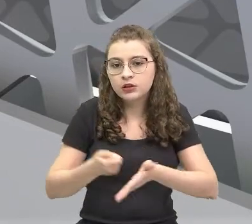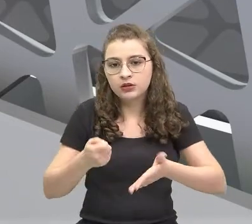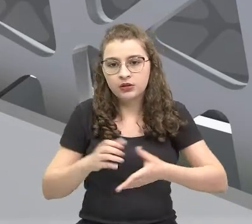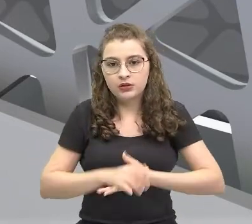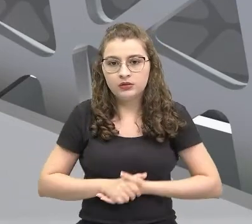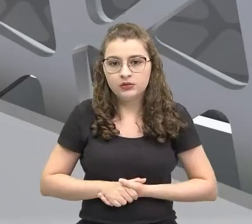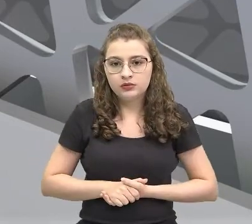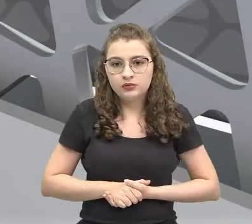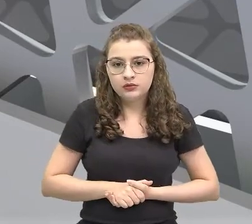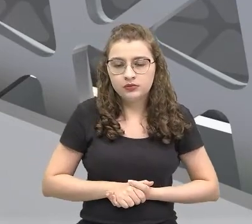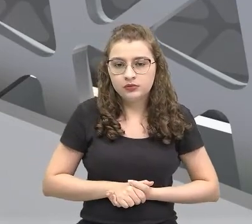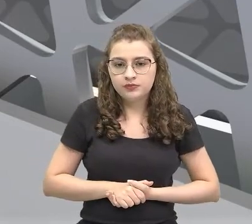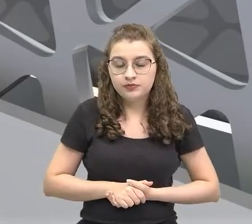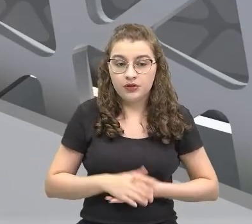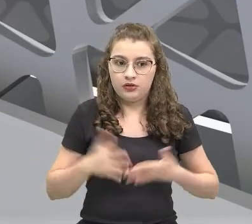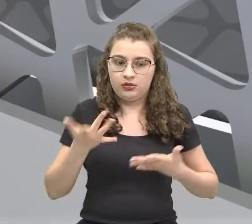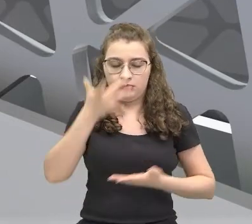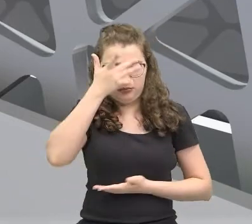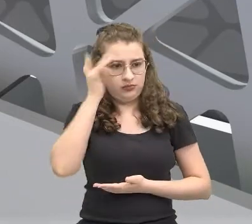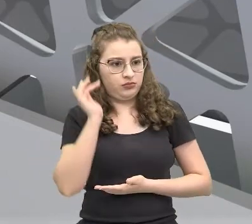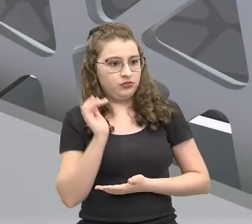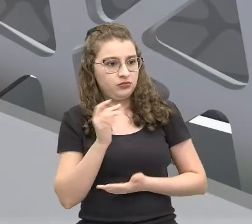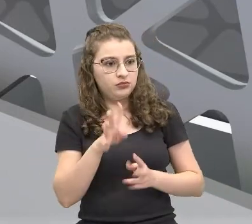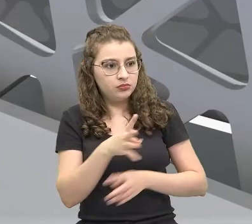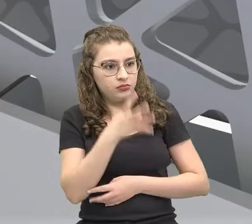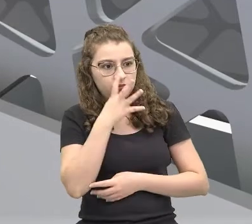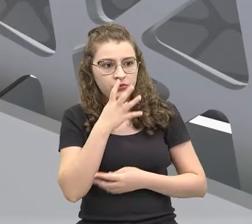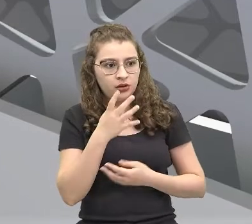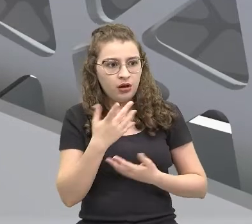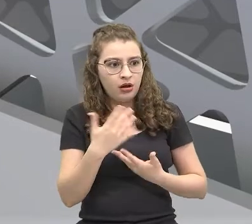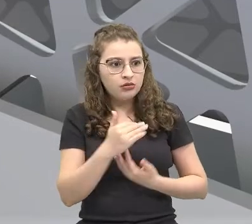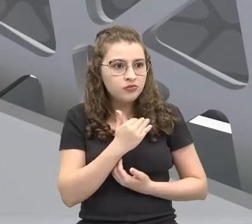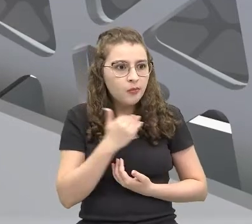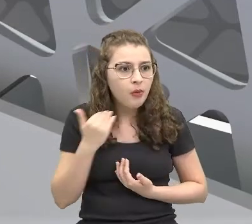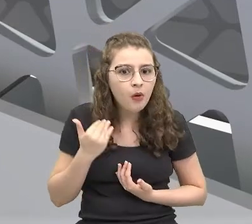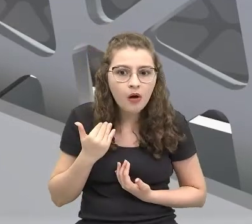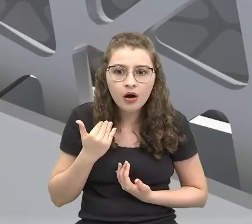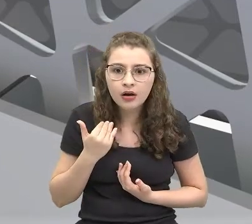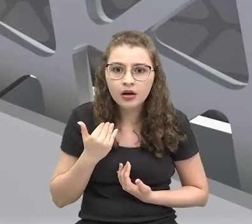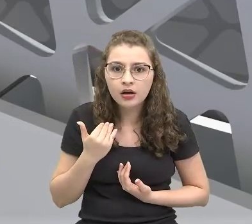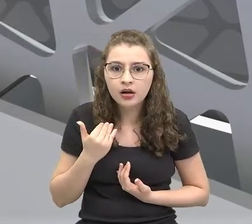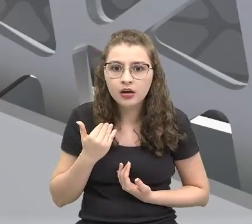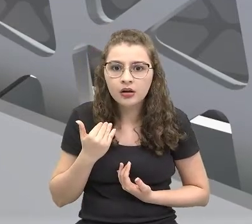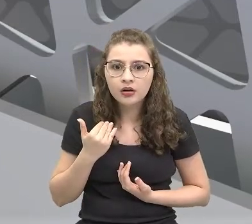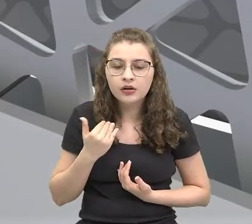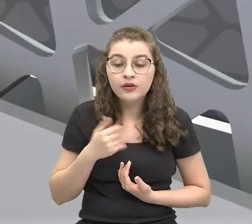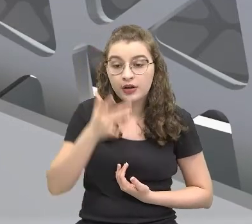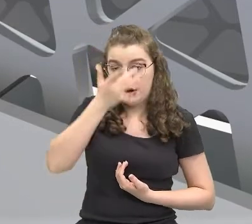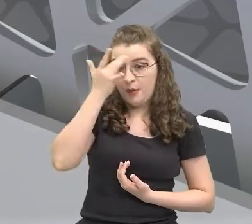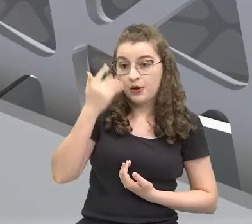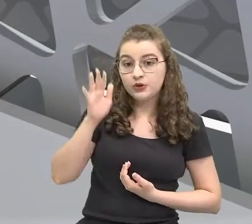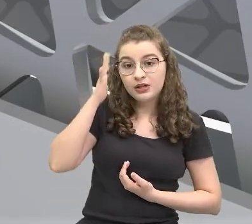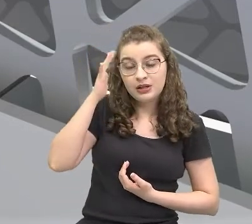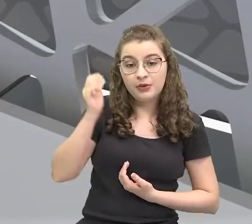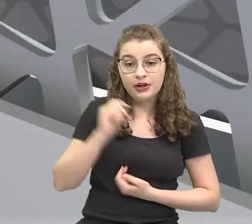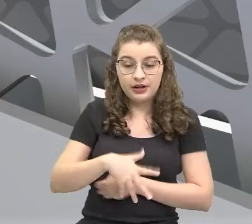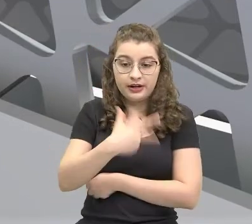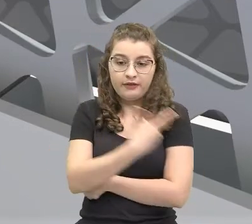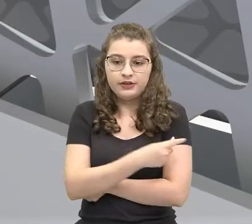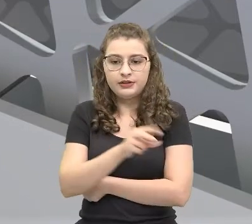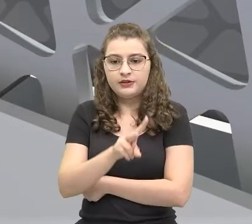força. A população vai imaginar, poxa, esse cara quer matar a gente. E eles sabiam que a vacina contra a